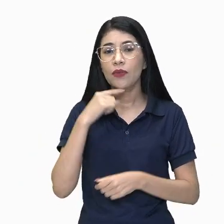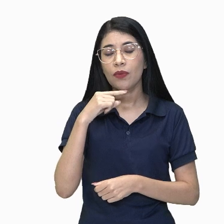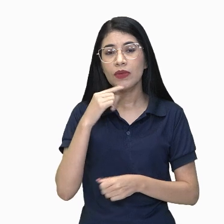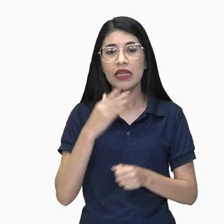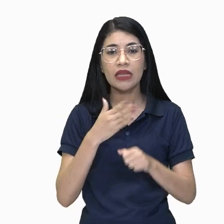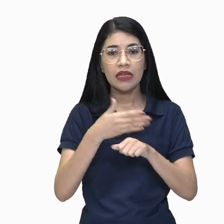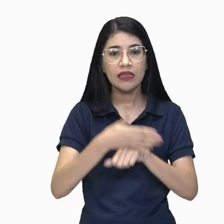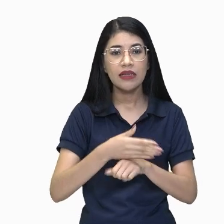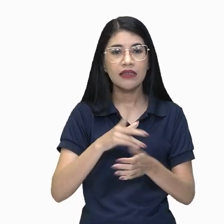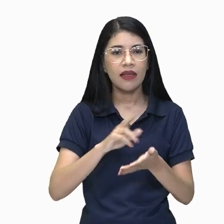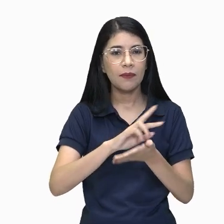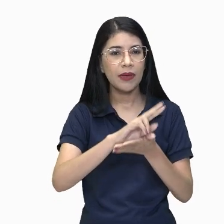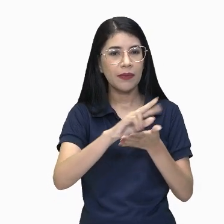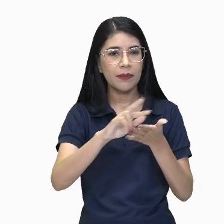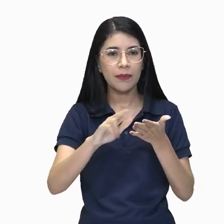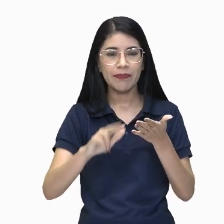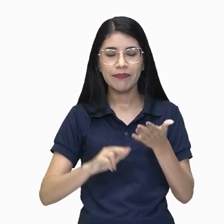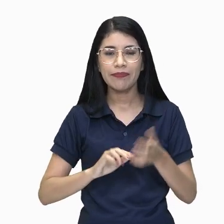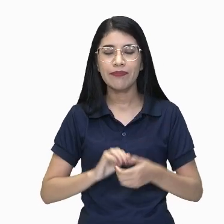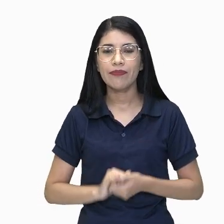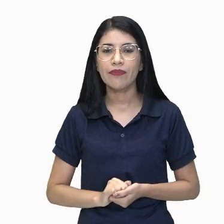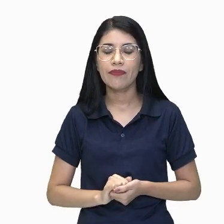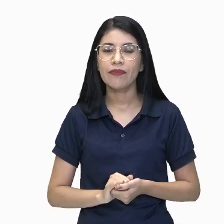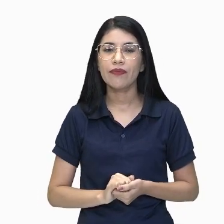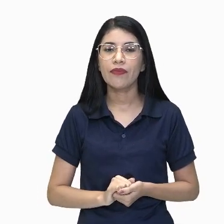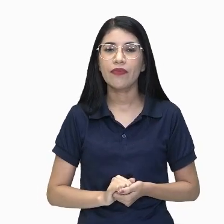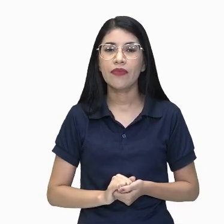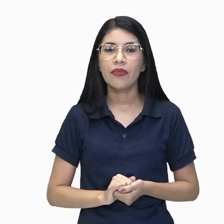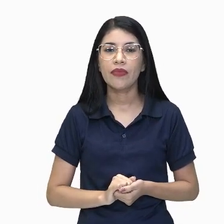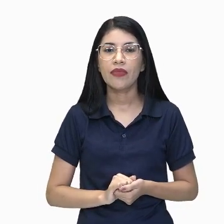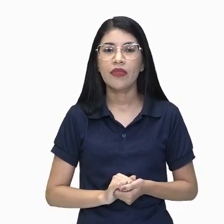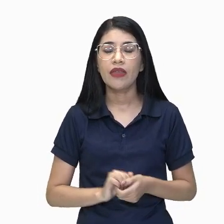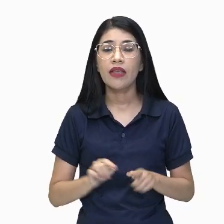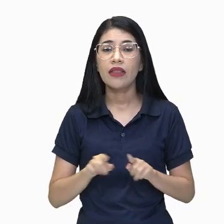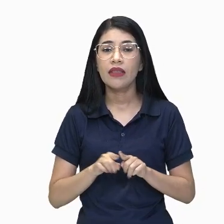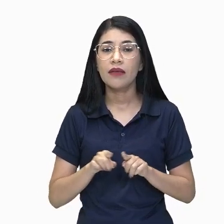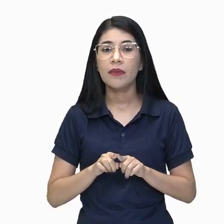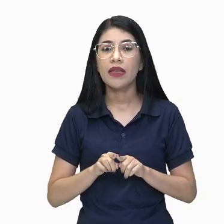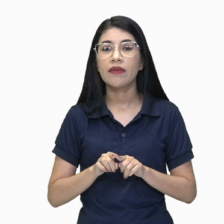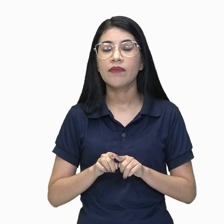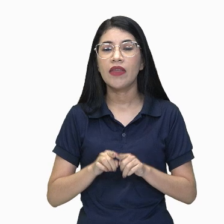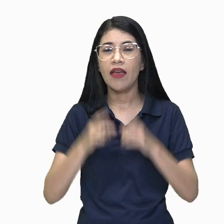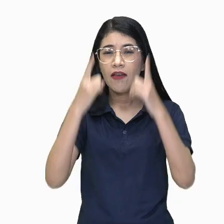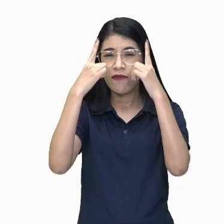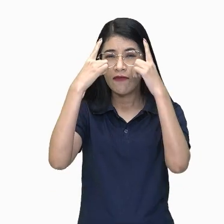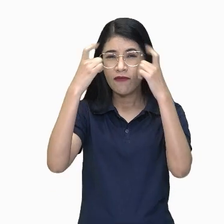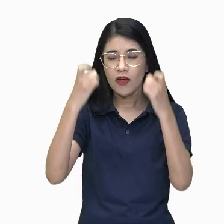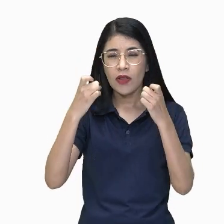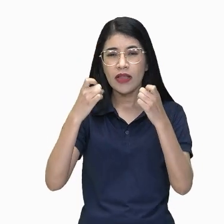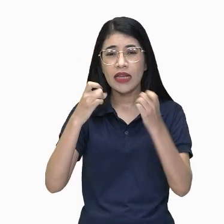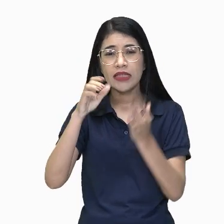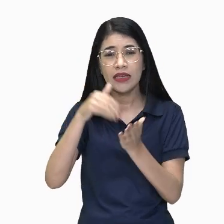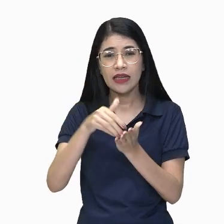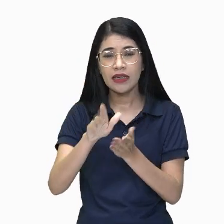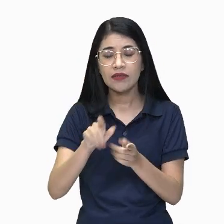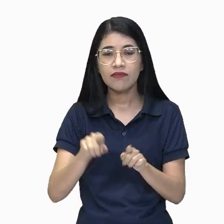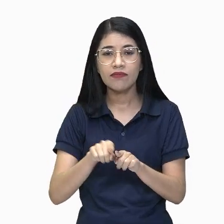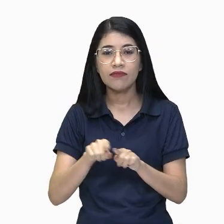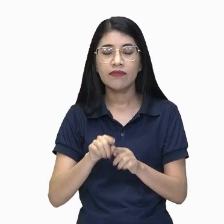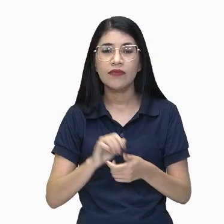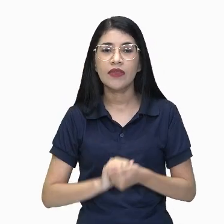gente está vendo aí. Depois, a violência, né, e exclusão, a